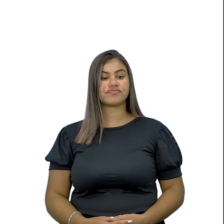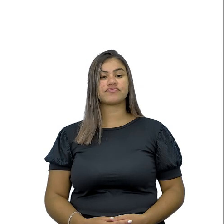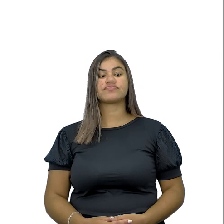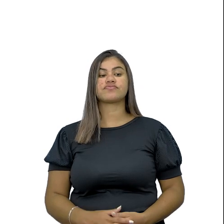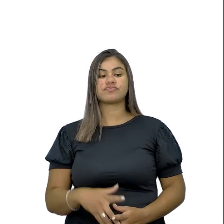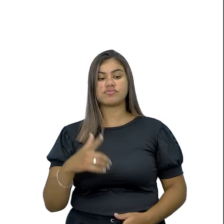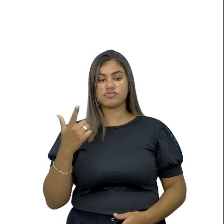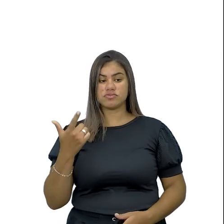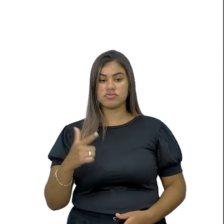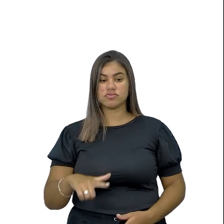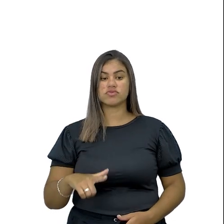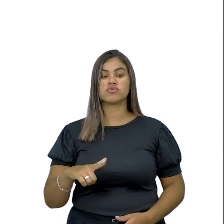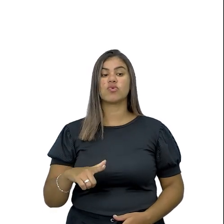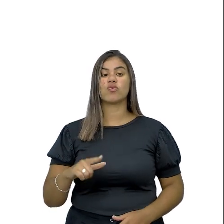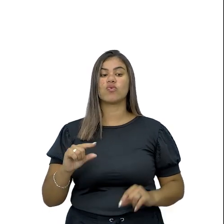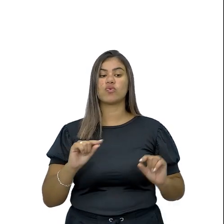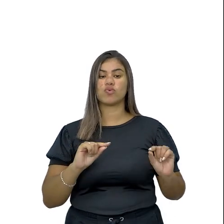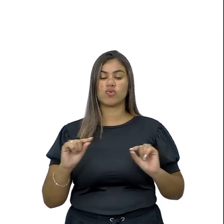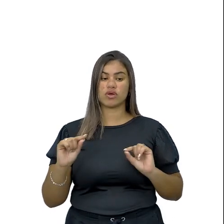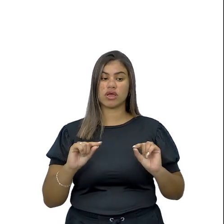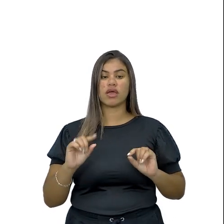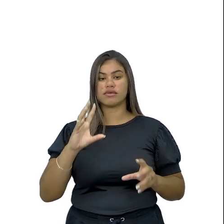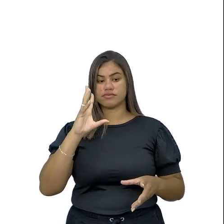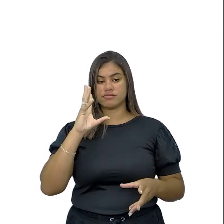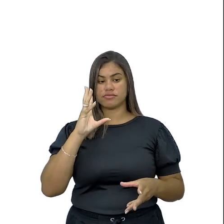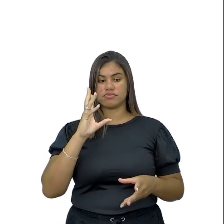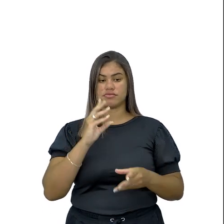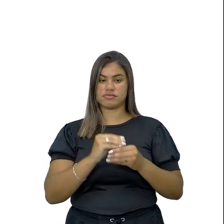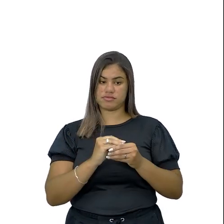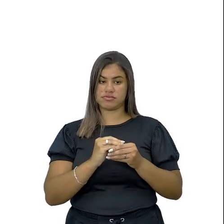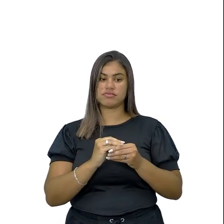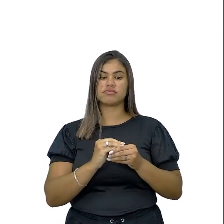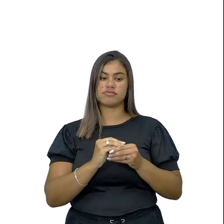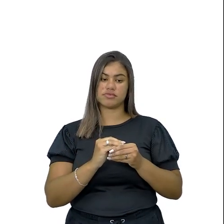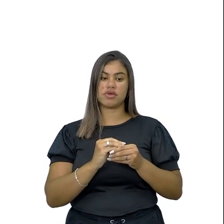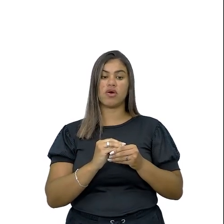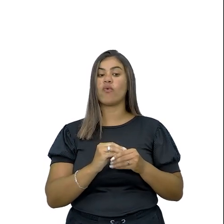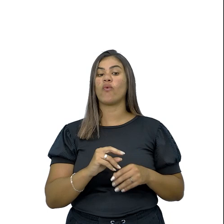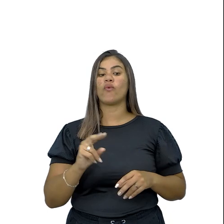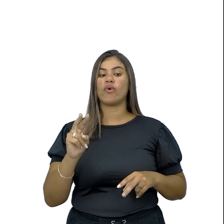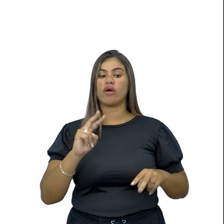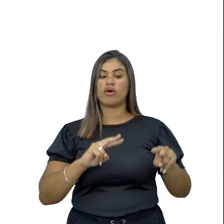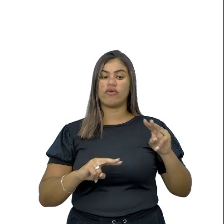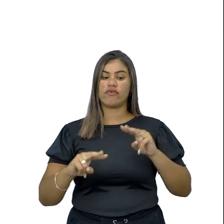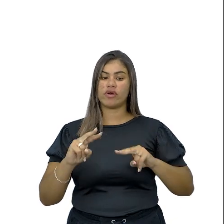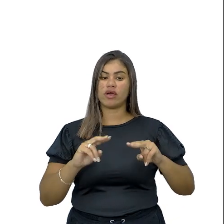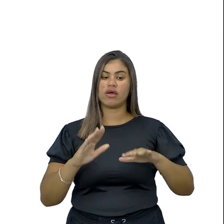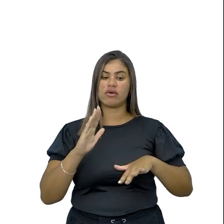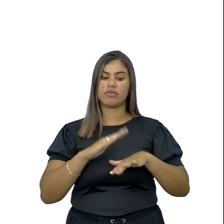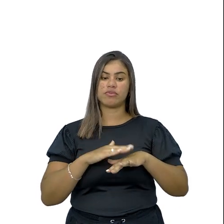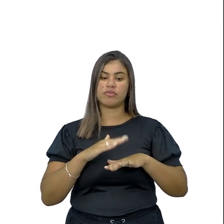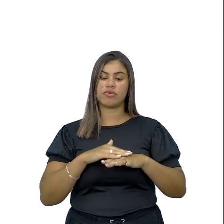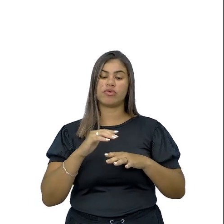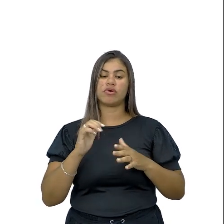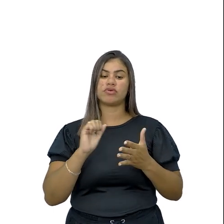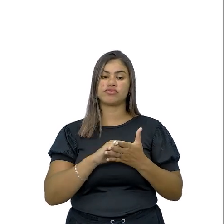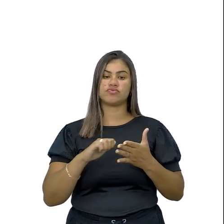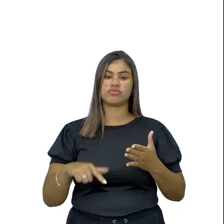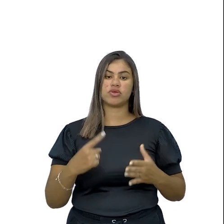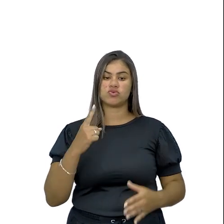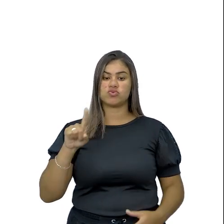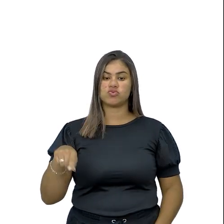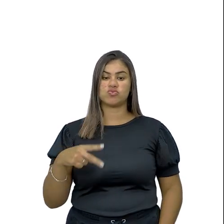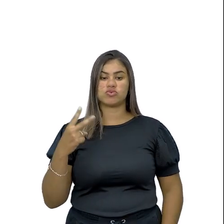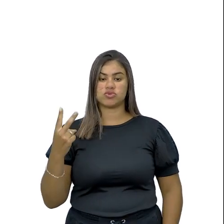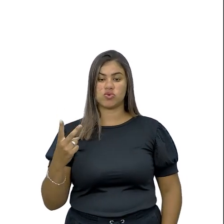item, o item E, onde ele apresenta aí uma conclusão, né? Reveja as ações realizadas nas atividades 1 e 2, atente